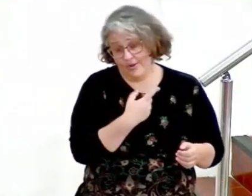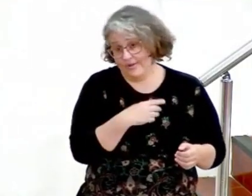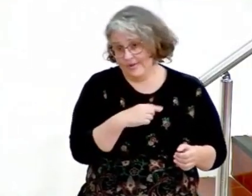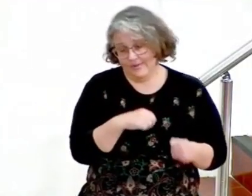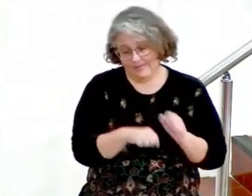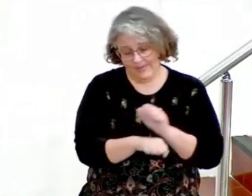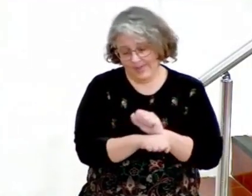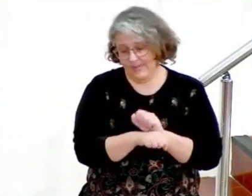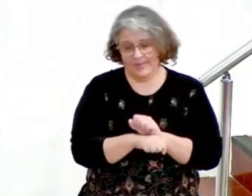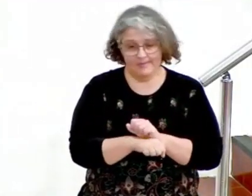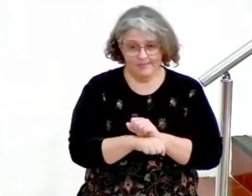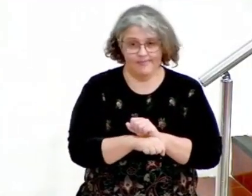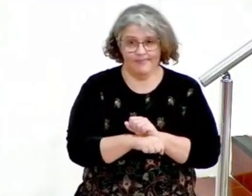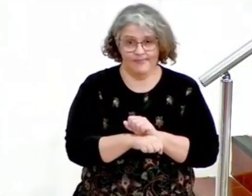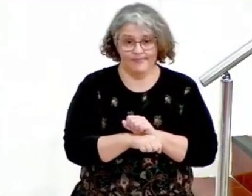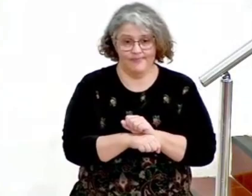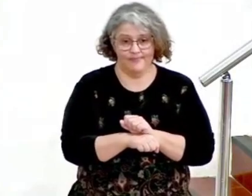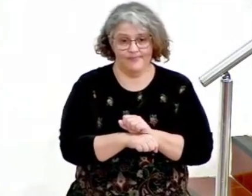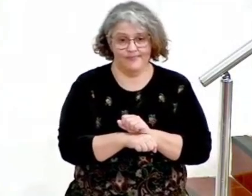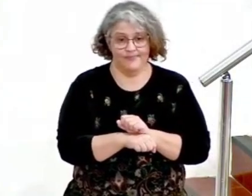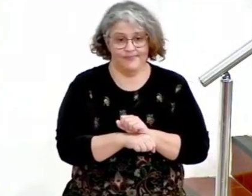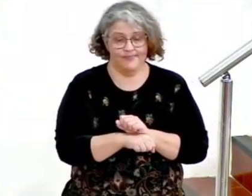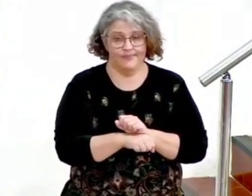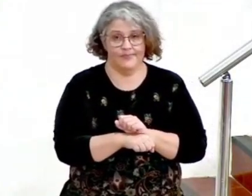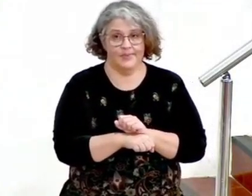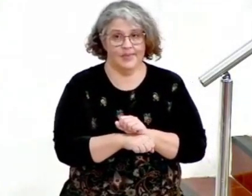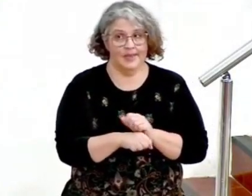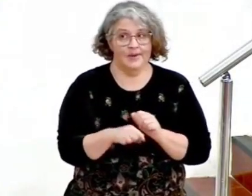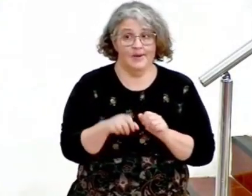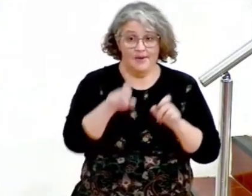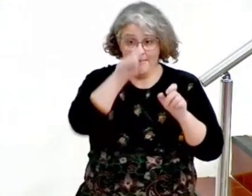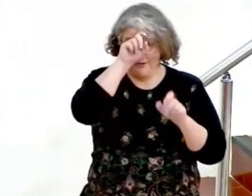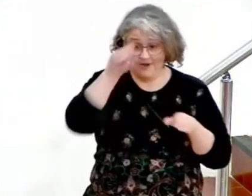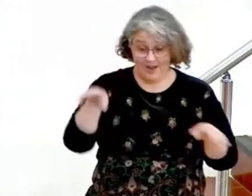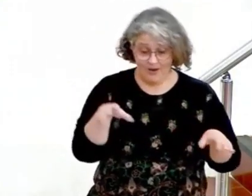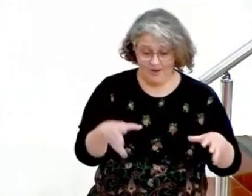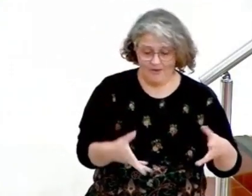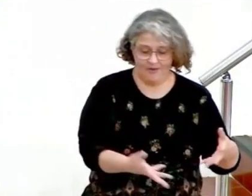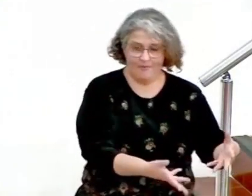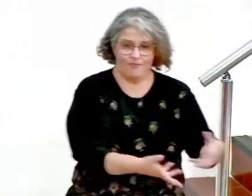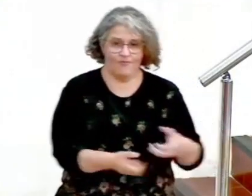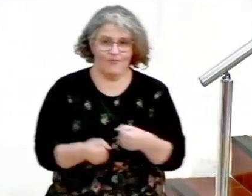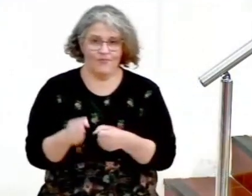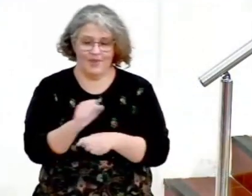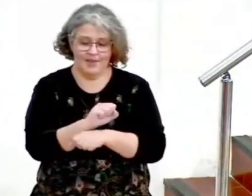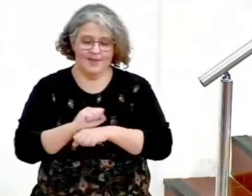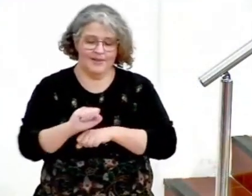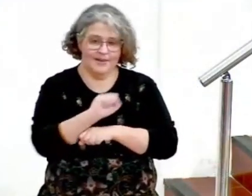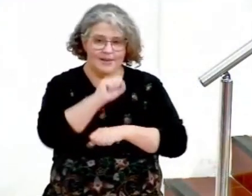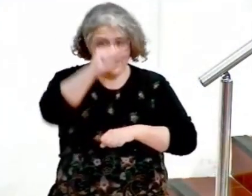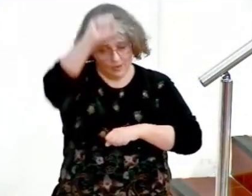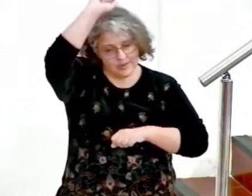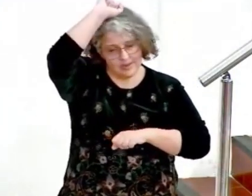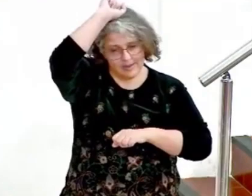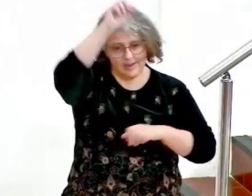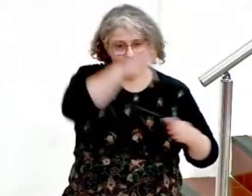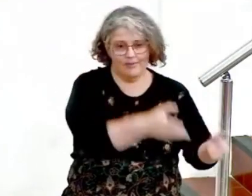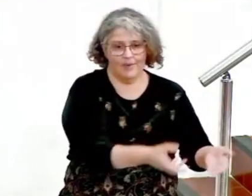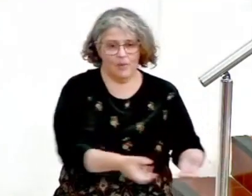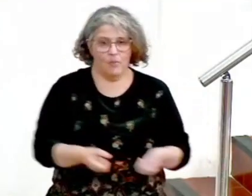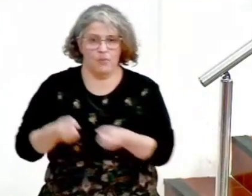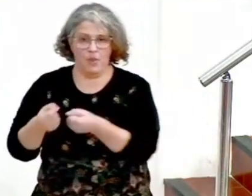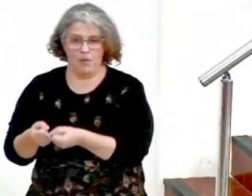aliança. Sarai é tomada por Faraó e Deus precisa intervir. E Deus vai intervir mandando